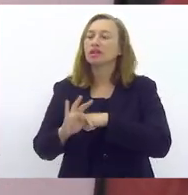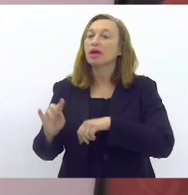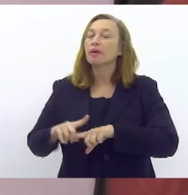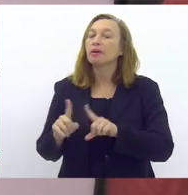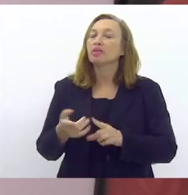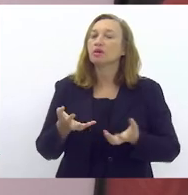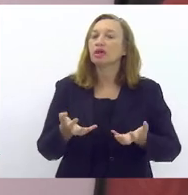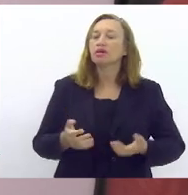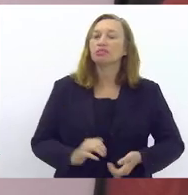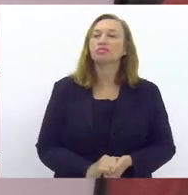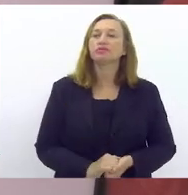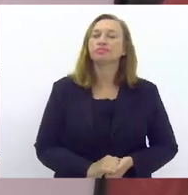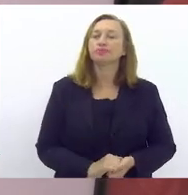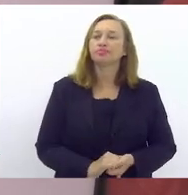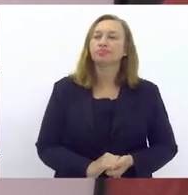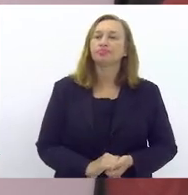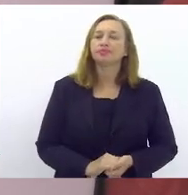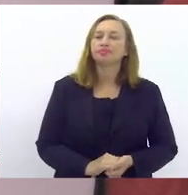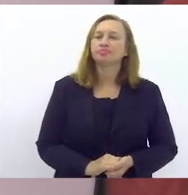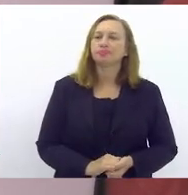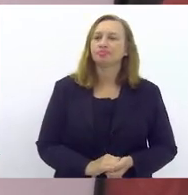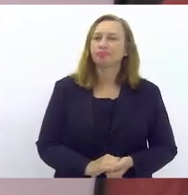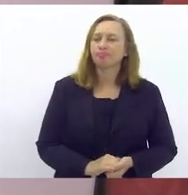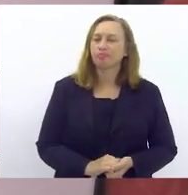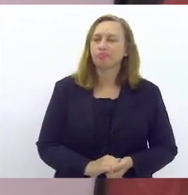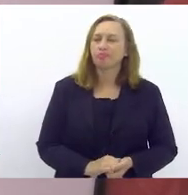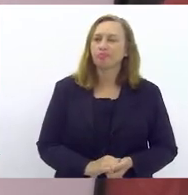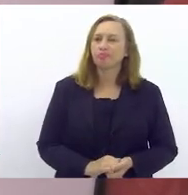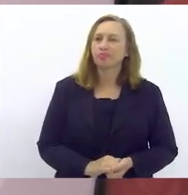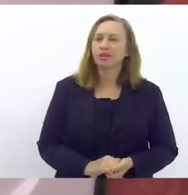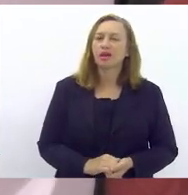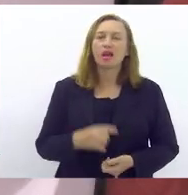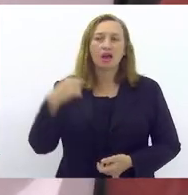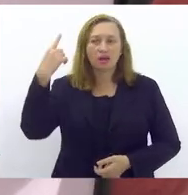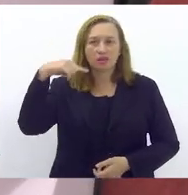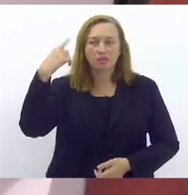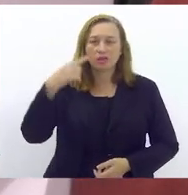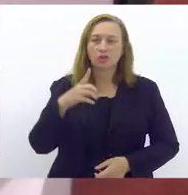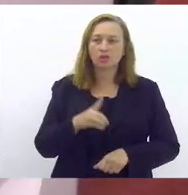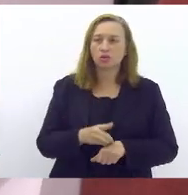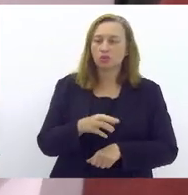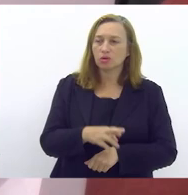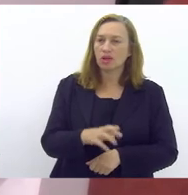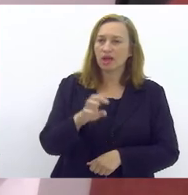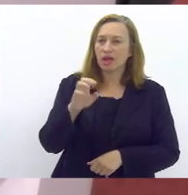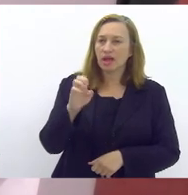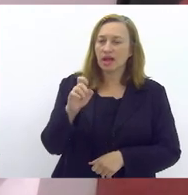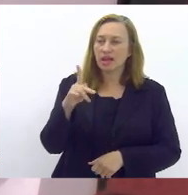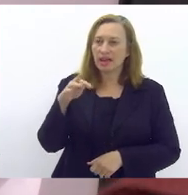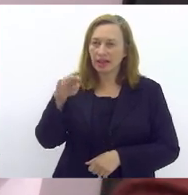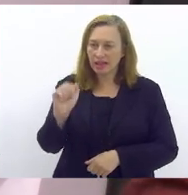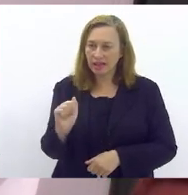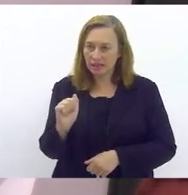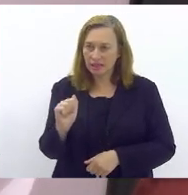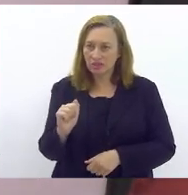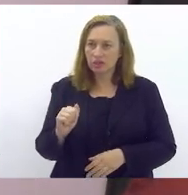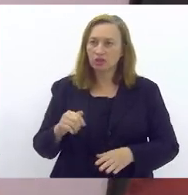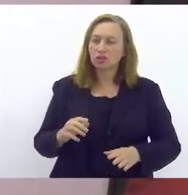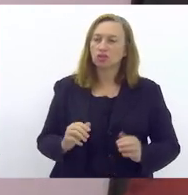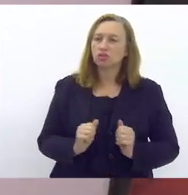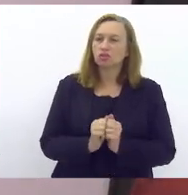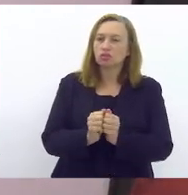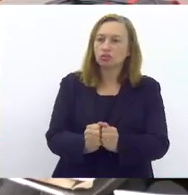então, passar a palavra agora para a advogada doutora Eliana, de Coordenação Jurídica do Movimento Somos Todas